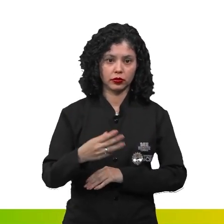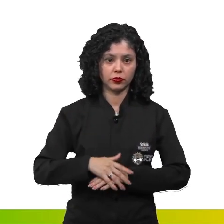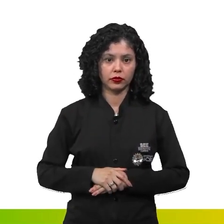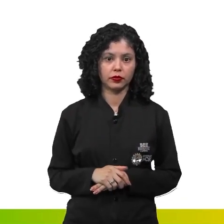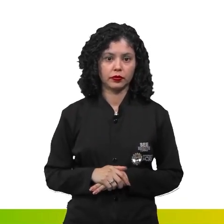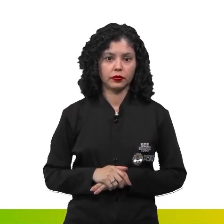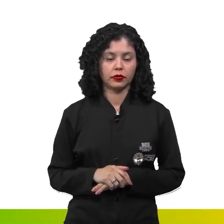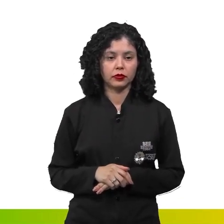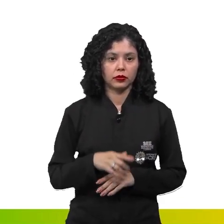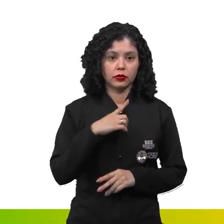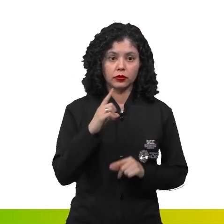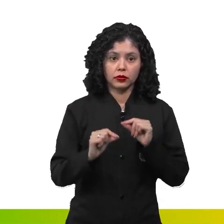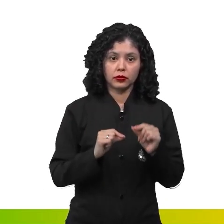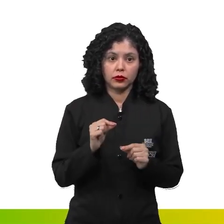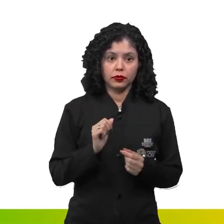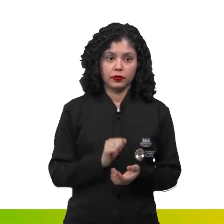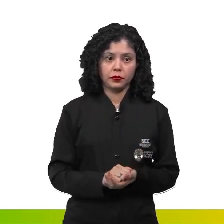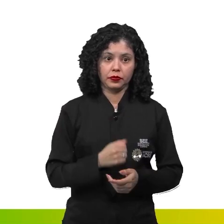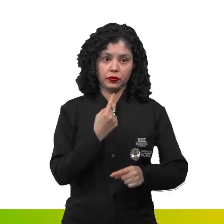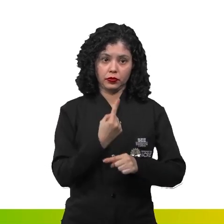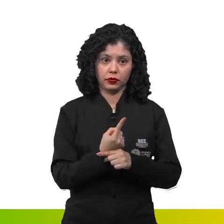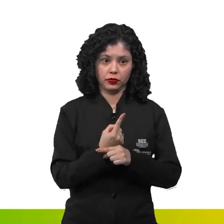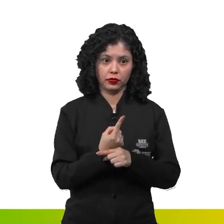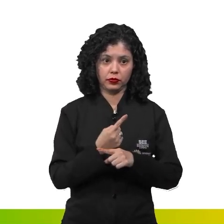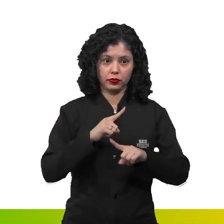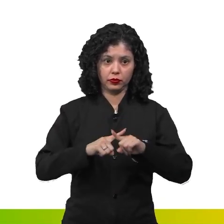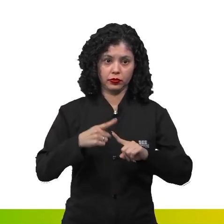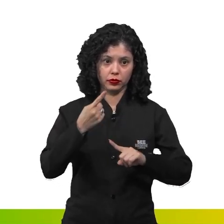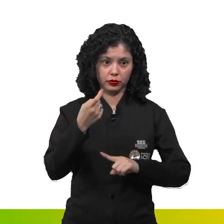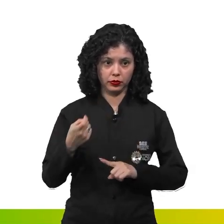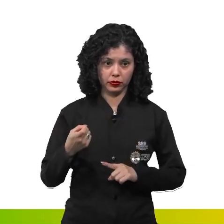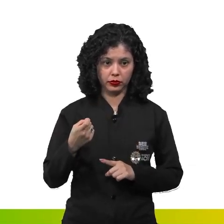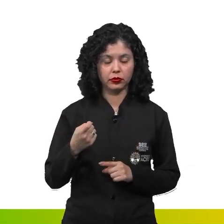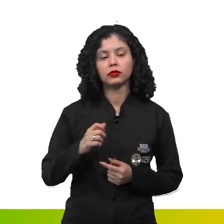ter o seguinte: 1 vezes x vai dar x,